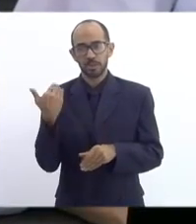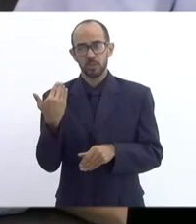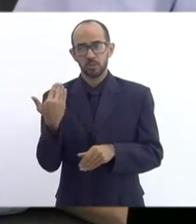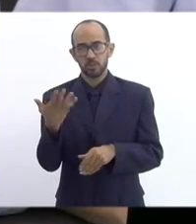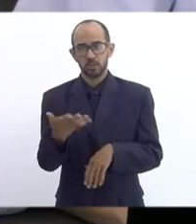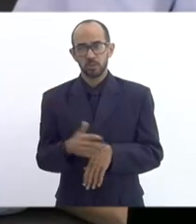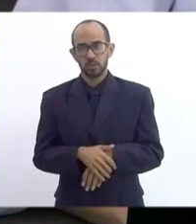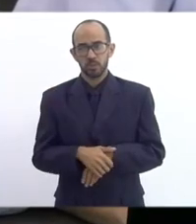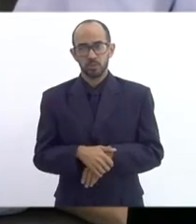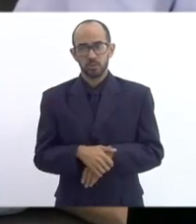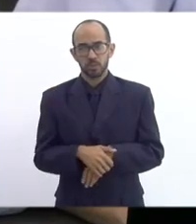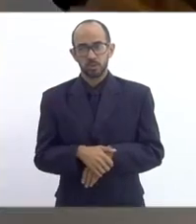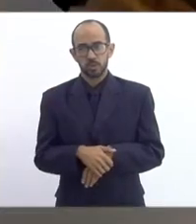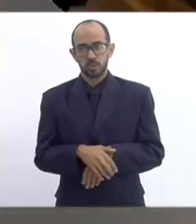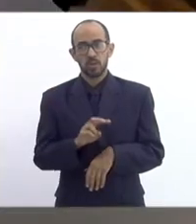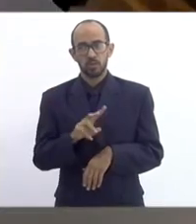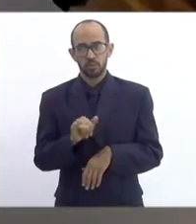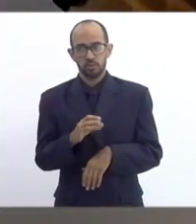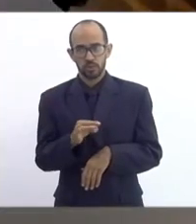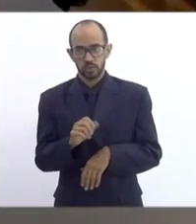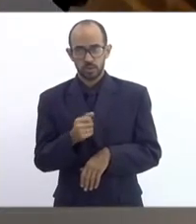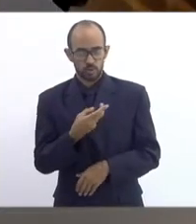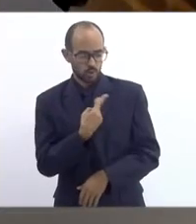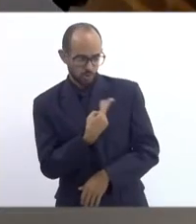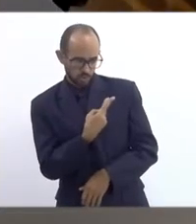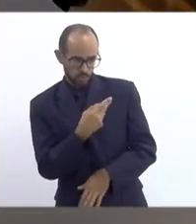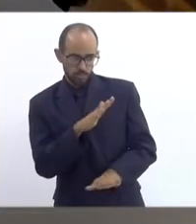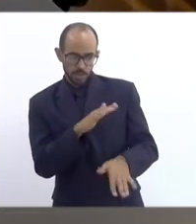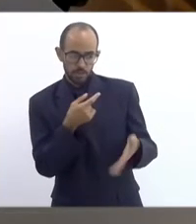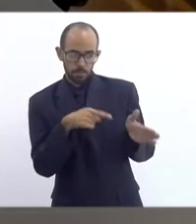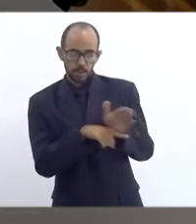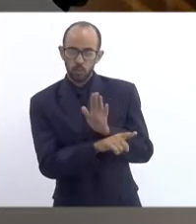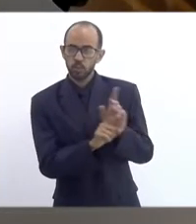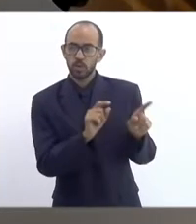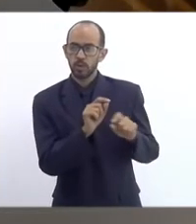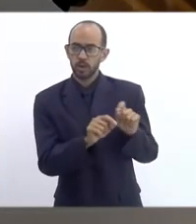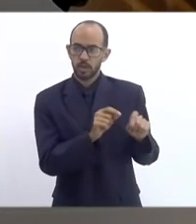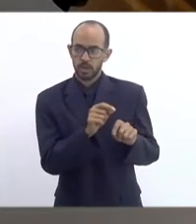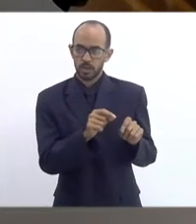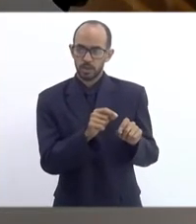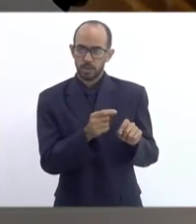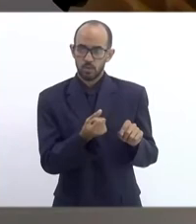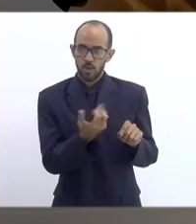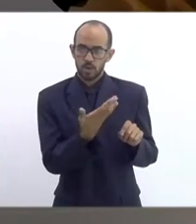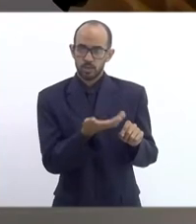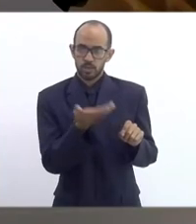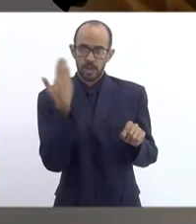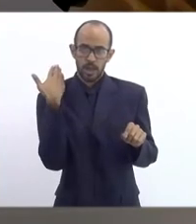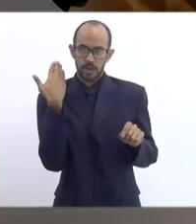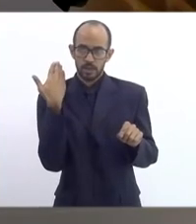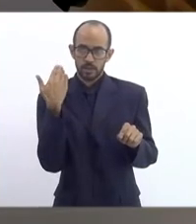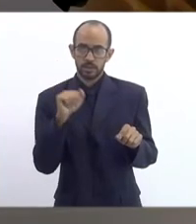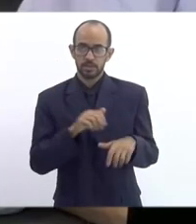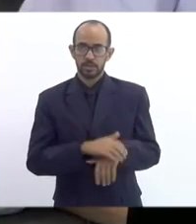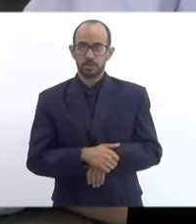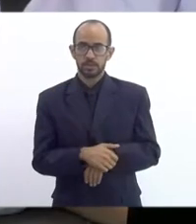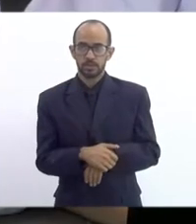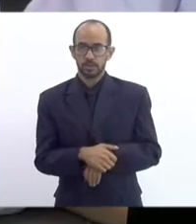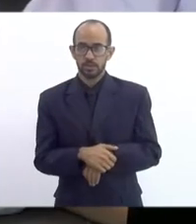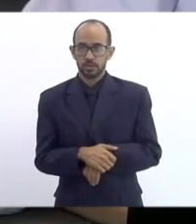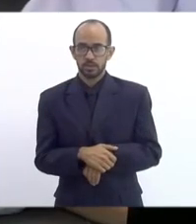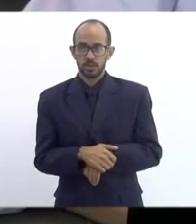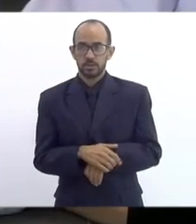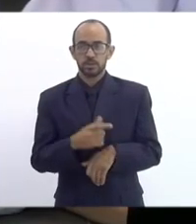Luiz Paulo, volta semana que vem. Não, mas a minha pergunta é assim, não, porque já, o seguinte. Quando a gente estava lá atrás, hoje ainda... Eu me lembro. Sim, tinha todos